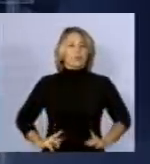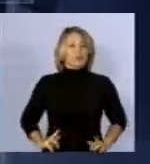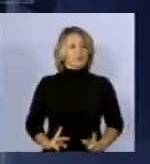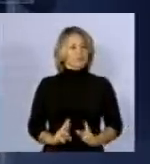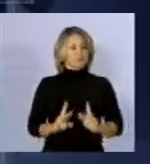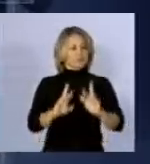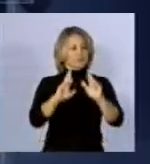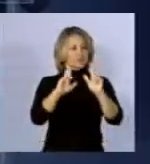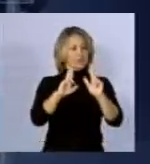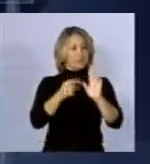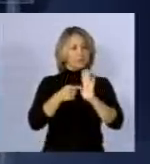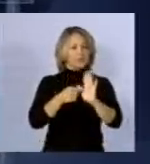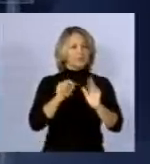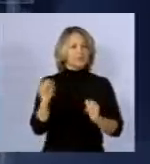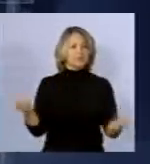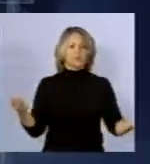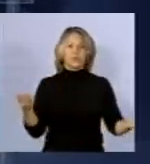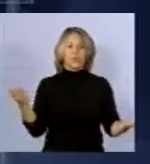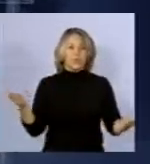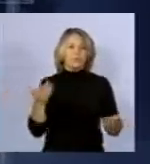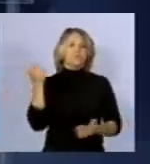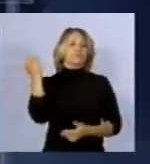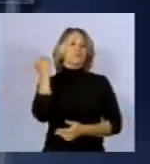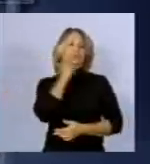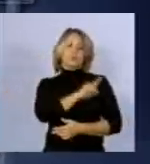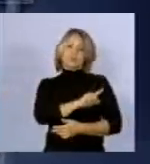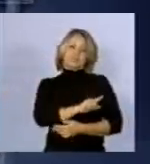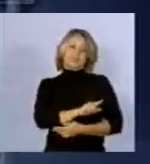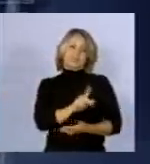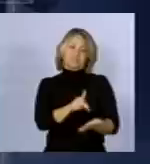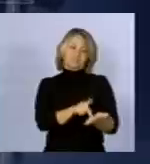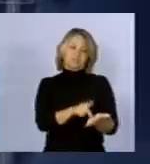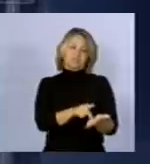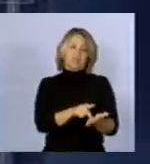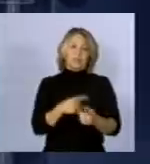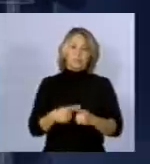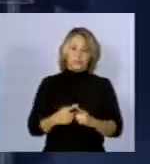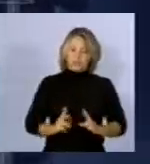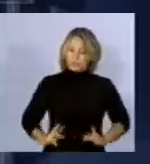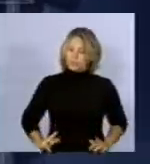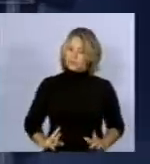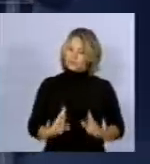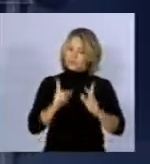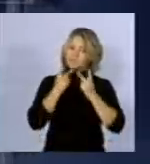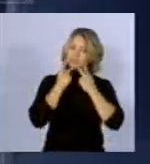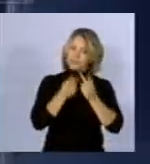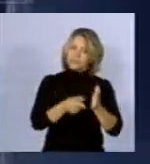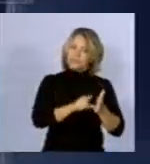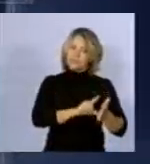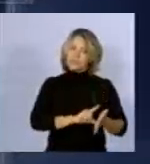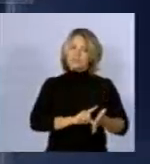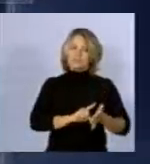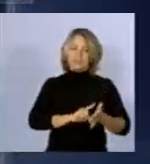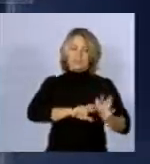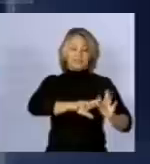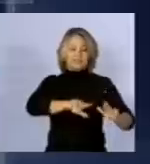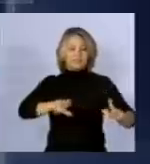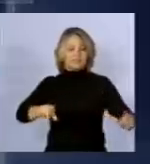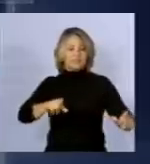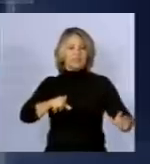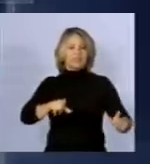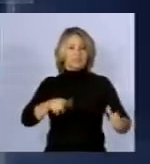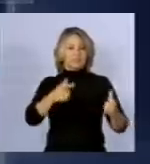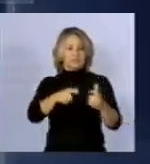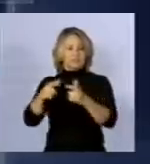exemplo a gente nunca vai conseguir sobre n nenhum risco eh porque o câncer como foi dito é multifatorial então os estudos